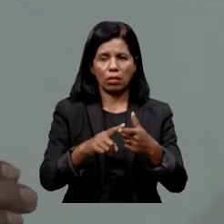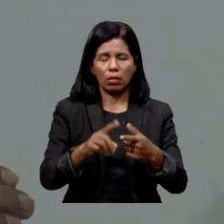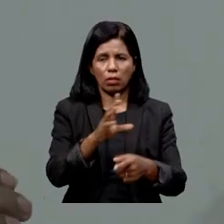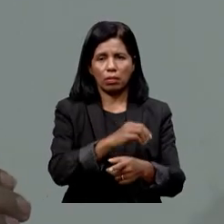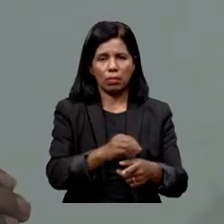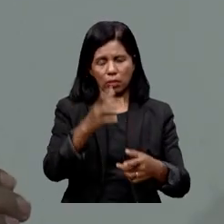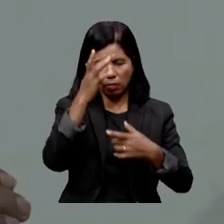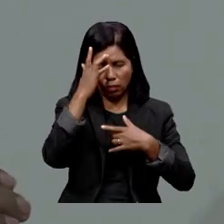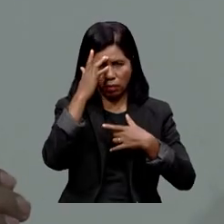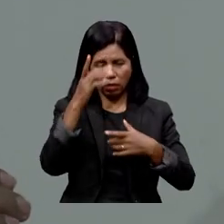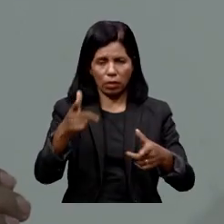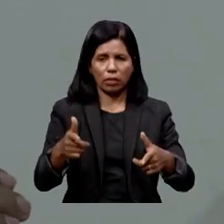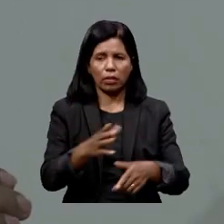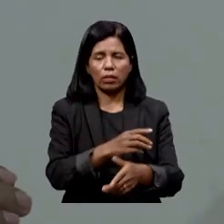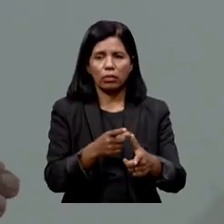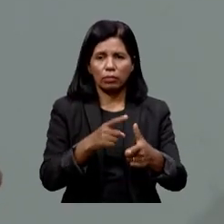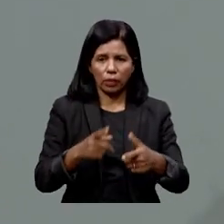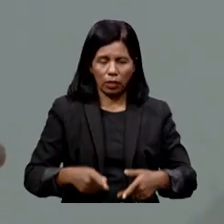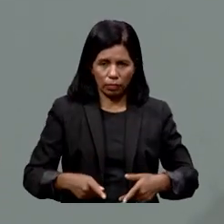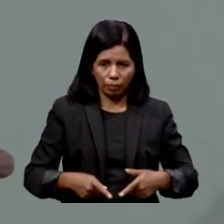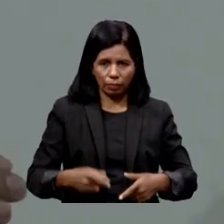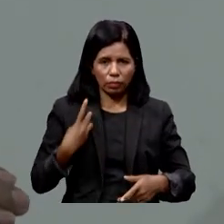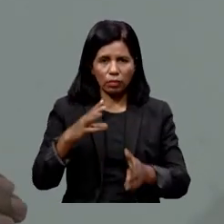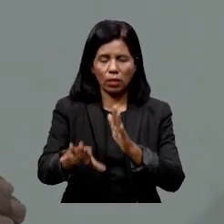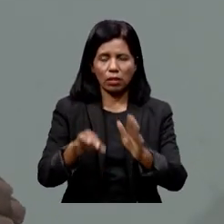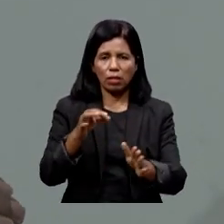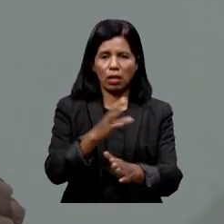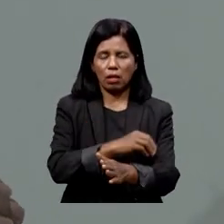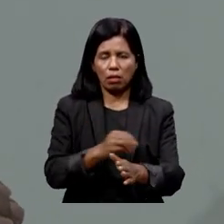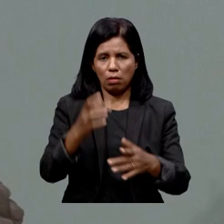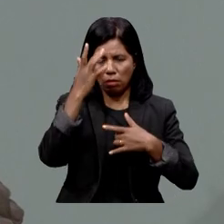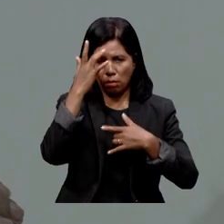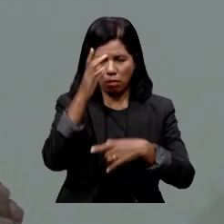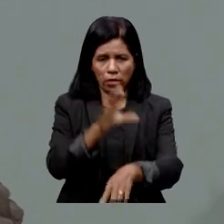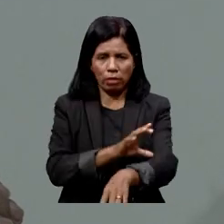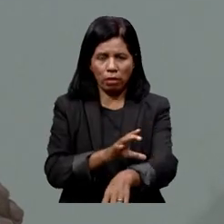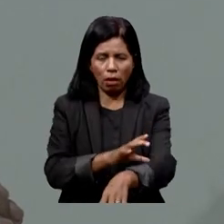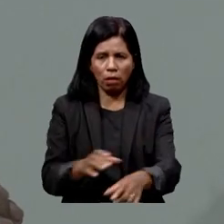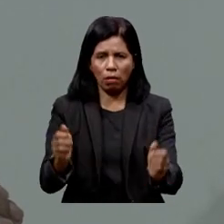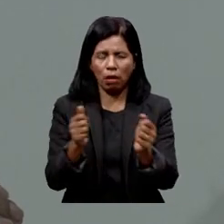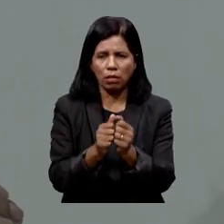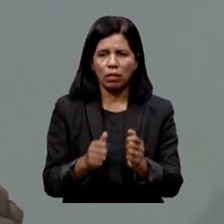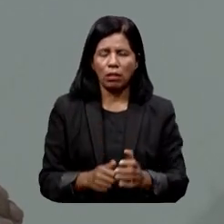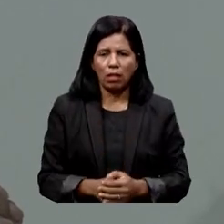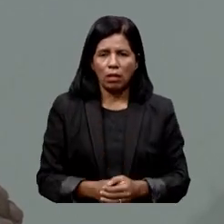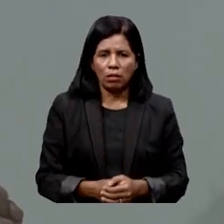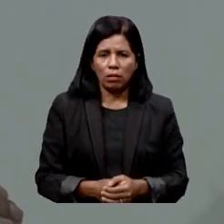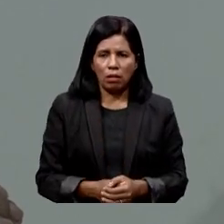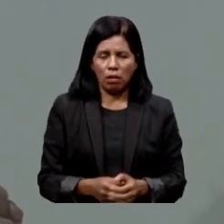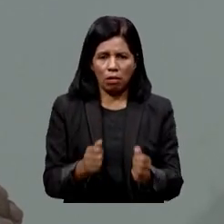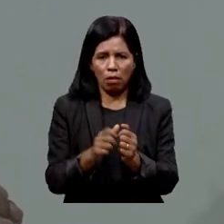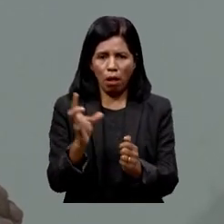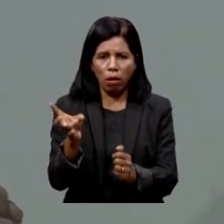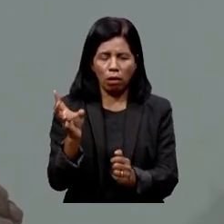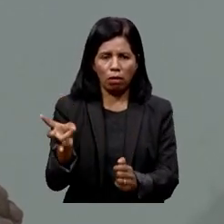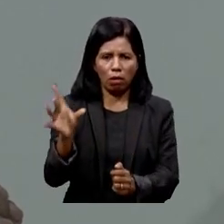susu ya tina 2022 ita hetan caso fomba cancro service hamuto hitu nolo resing